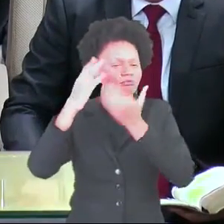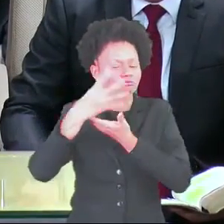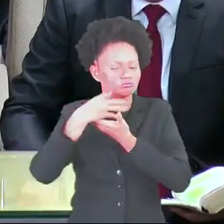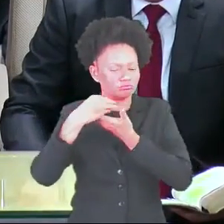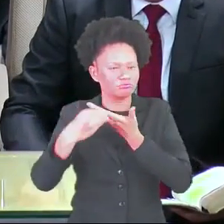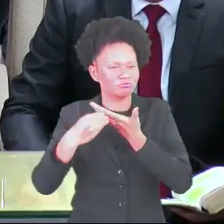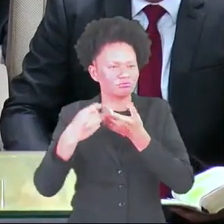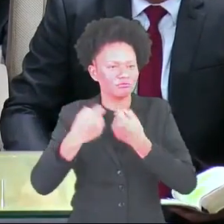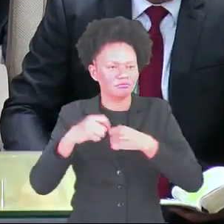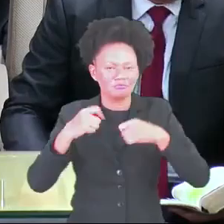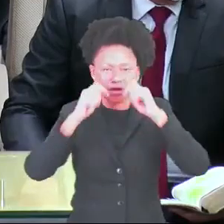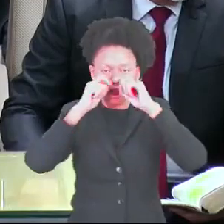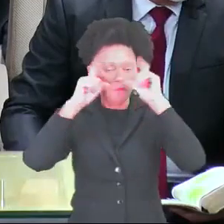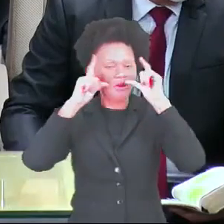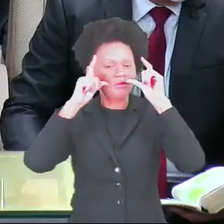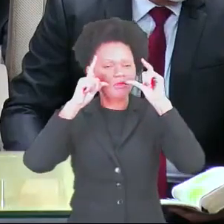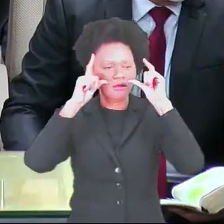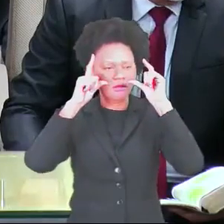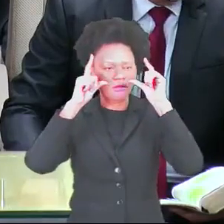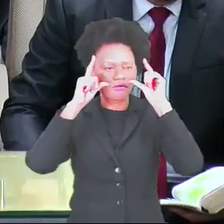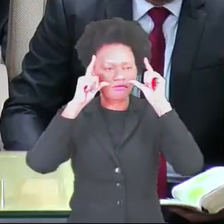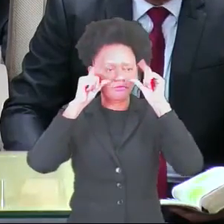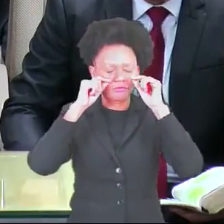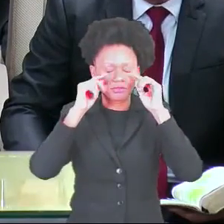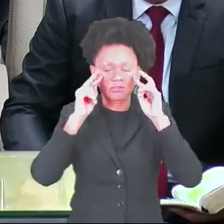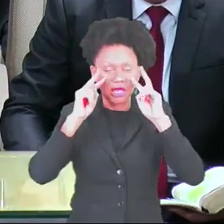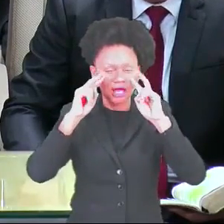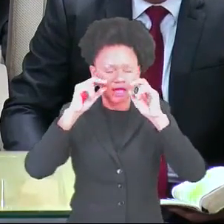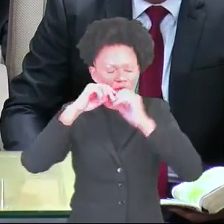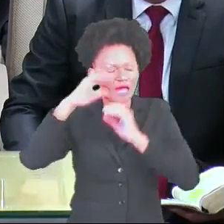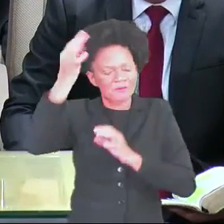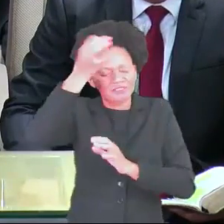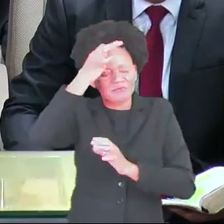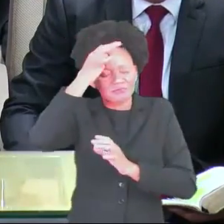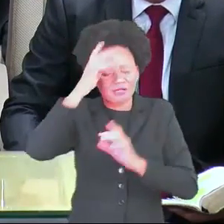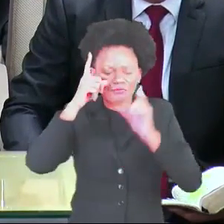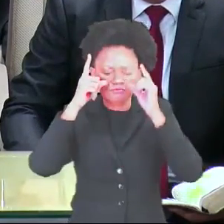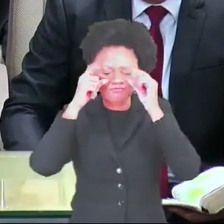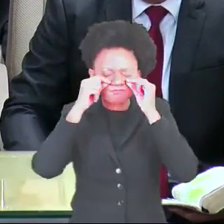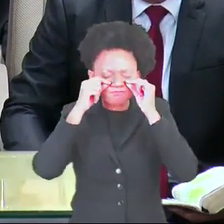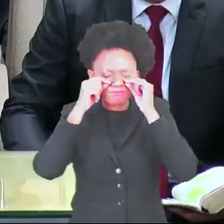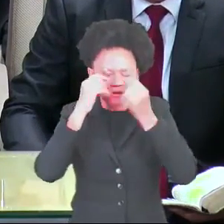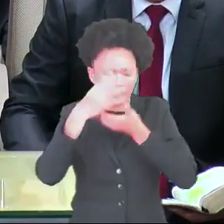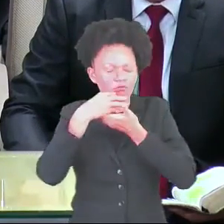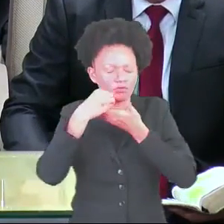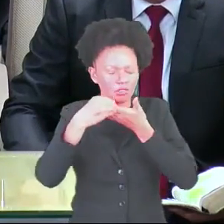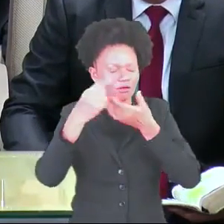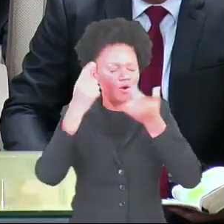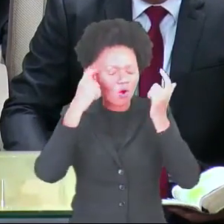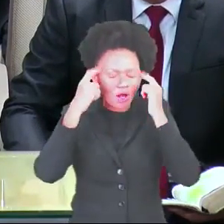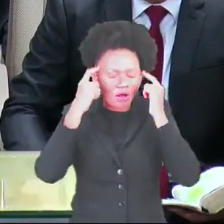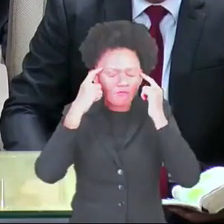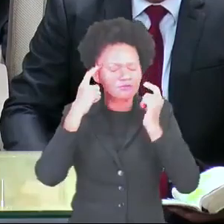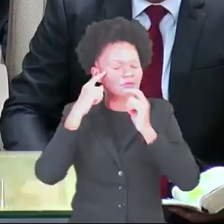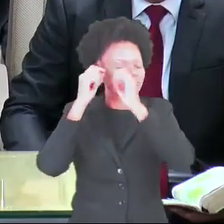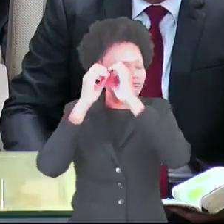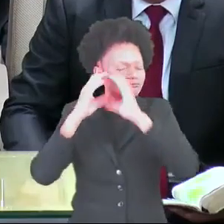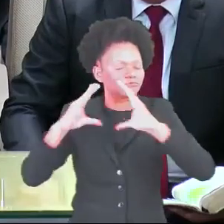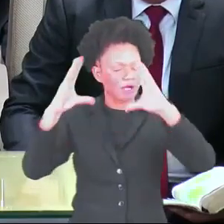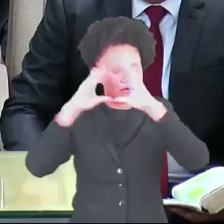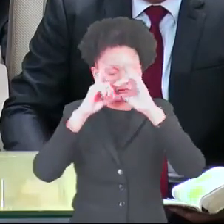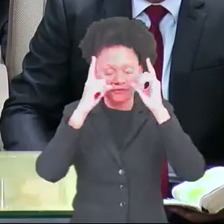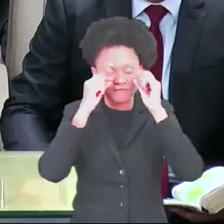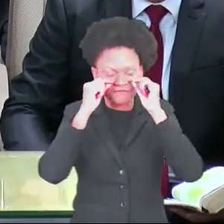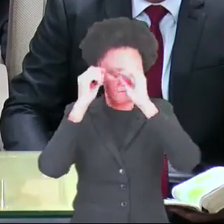Irmão, não precisa abrir os seus olhos. Não é a visão natural, é espiritual. Fecha os olhos e vai lá na sua casa. Fecha os olhos e vai lá na